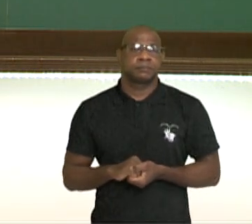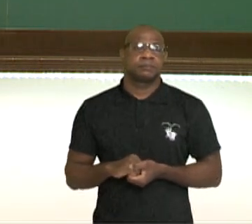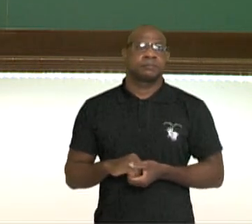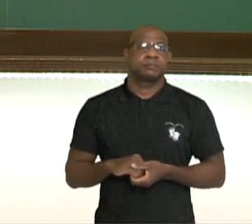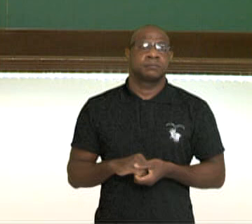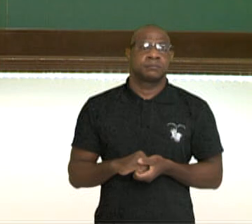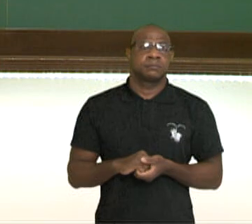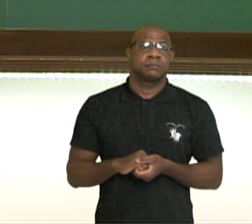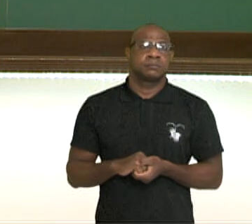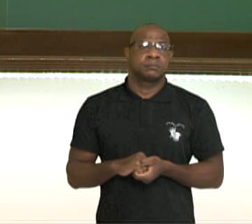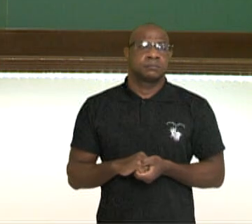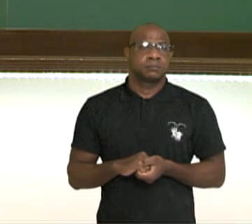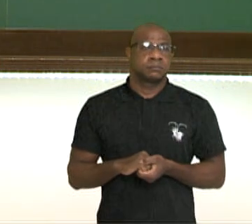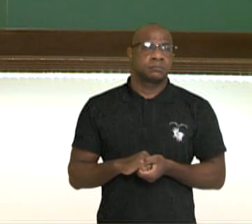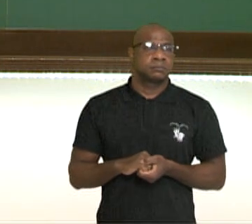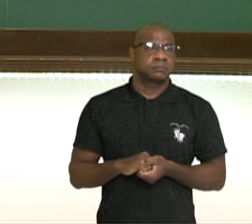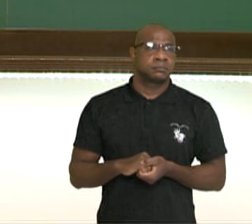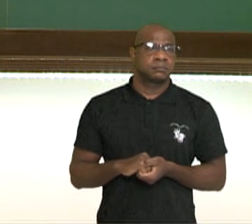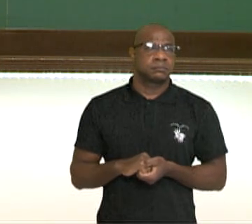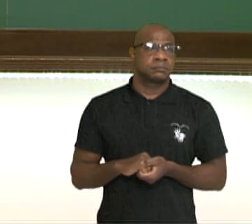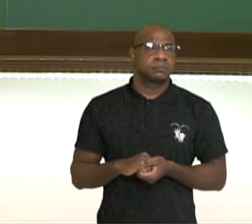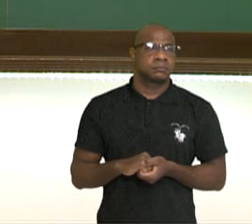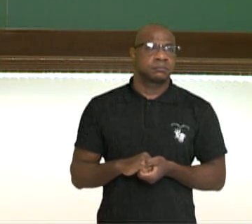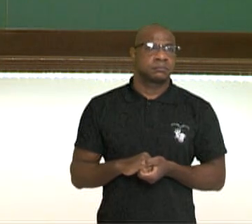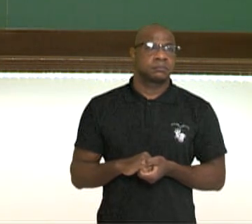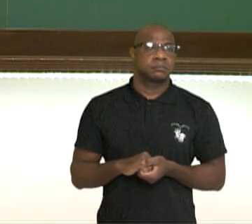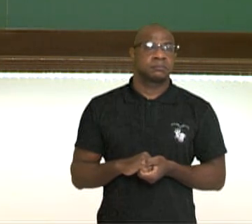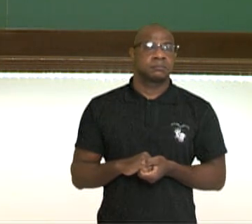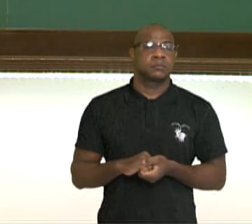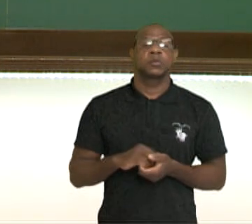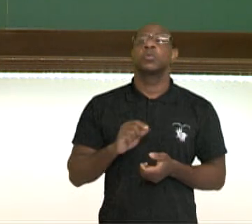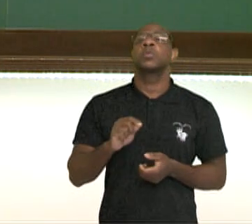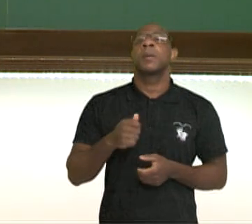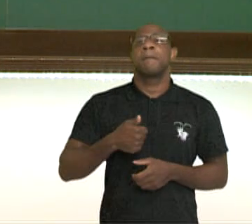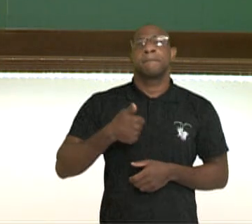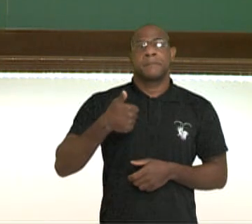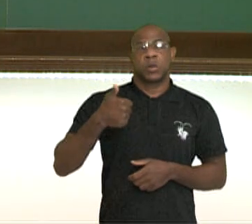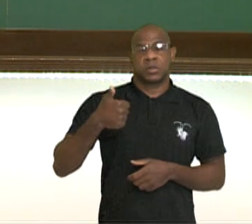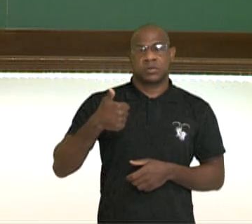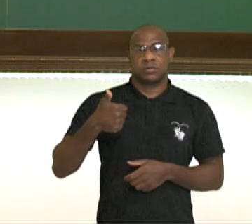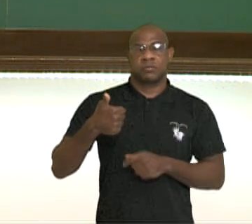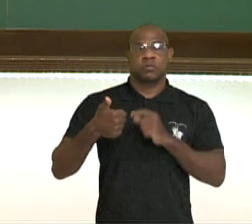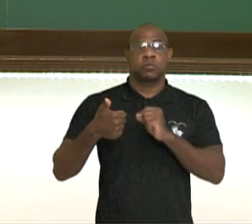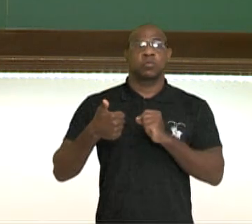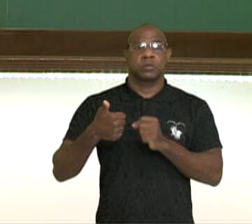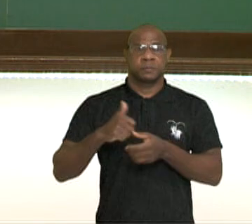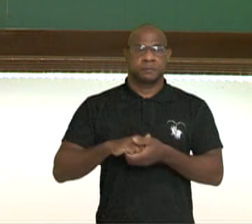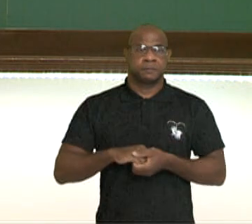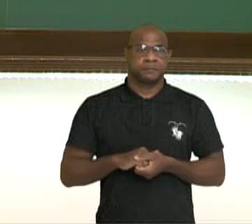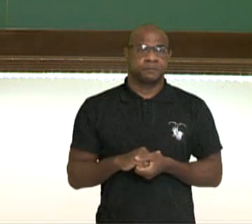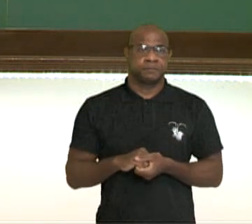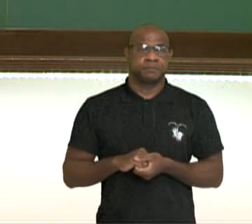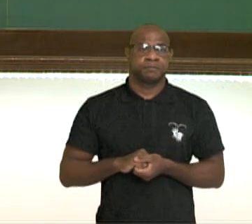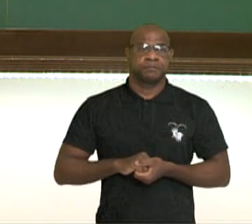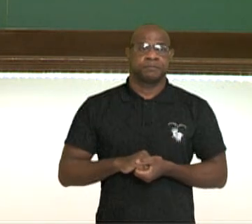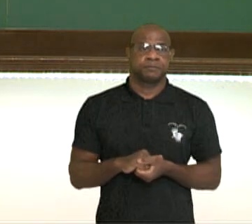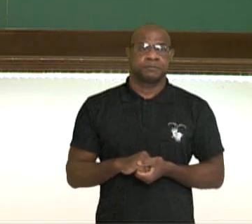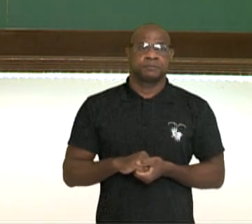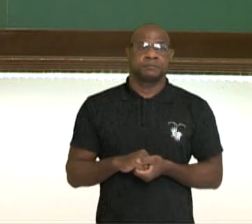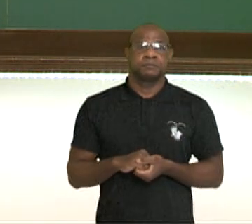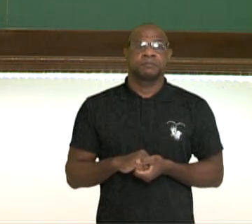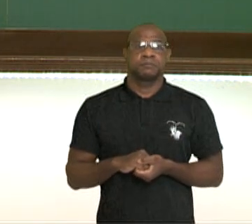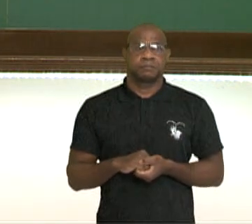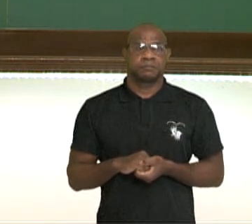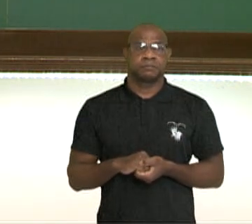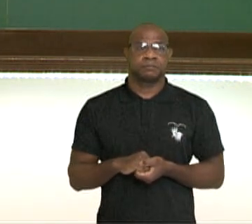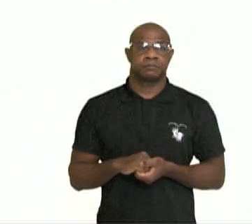relógio. Parte positiva. El cambio al horario de verano también supone ganar una hora más